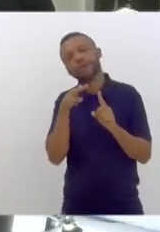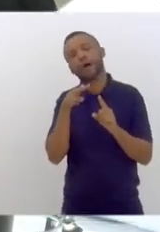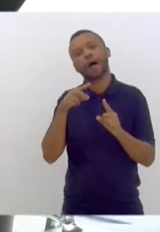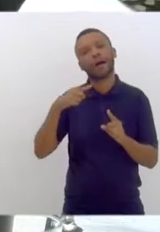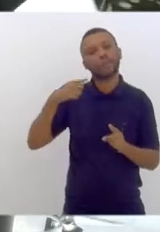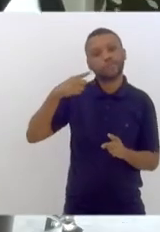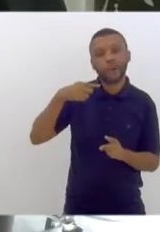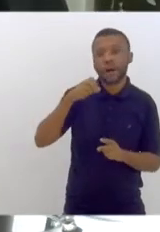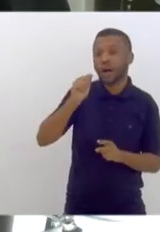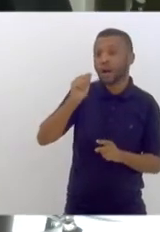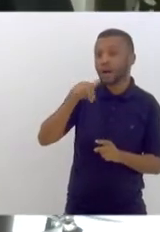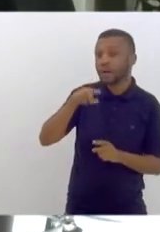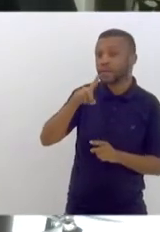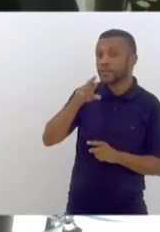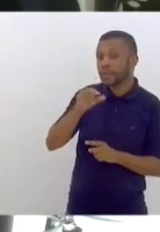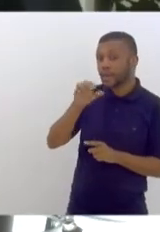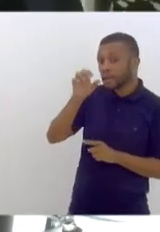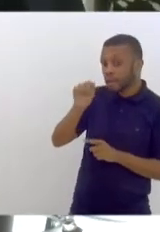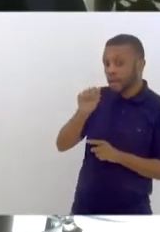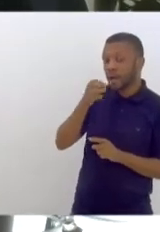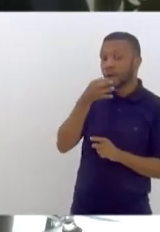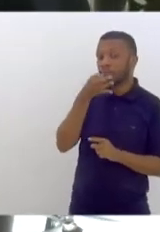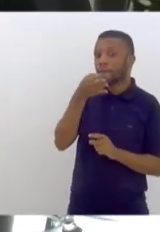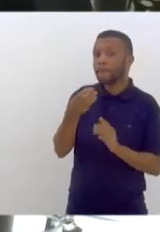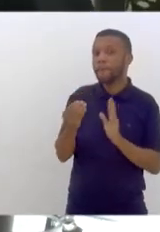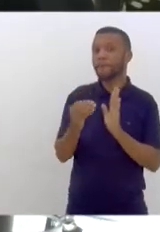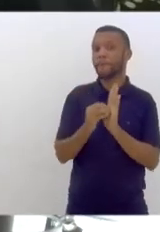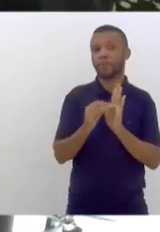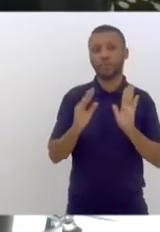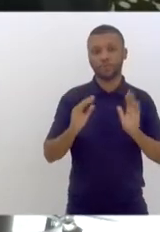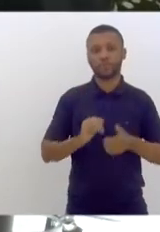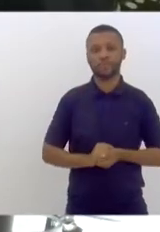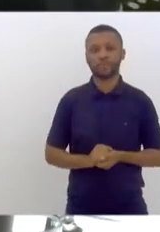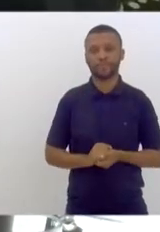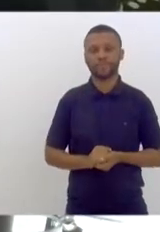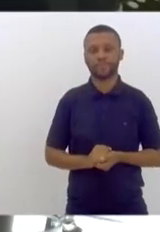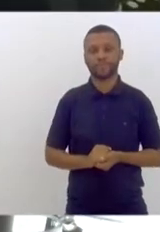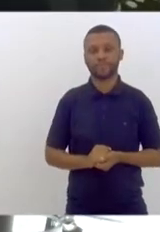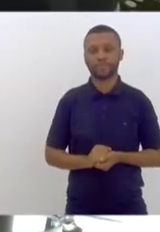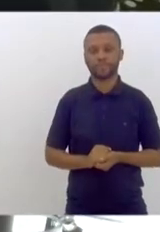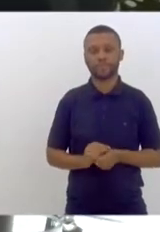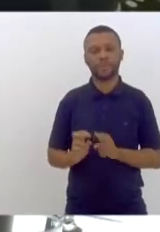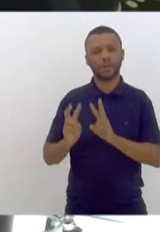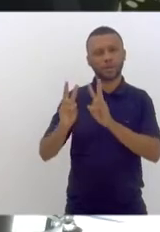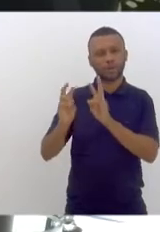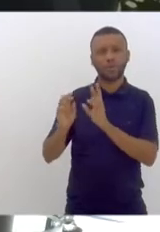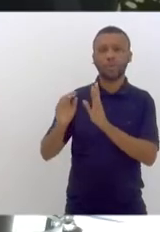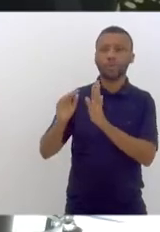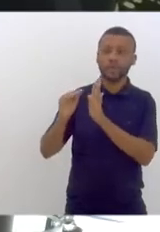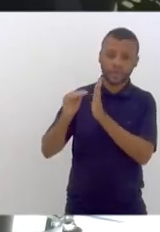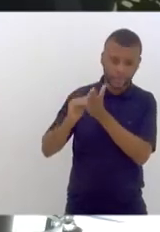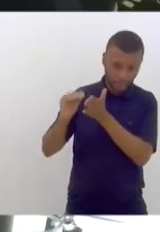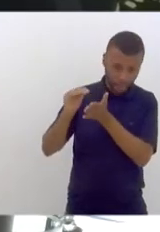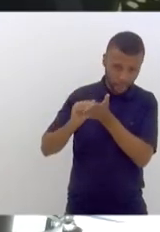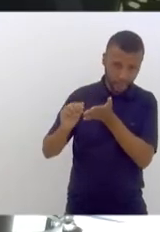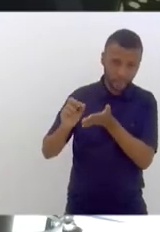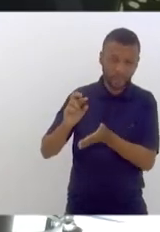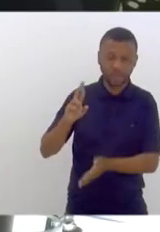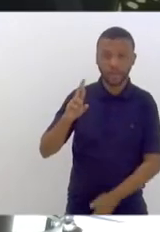Andréia colocou aqui. Questão de ordem do dublê de secretário e deputado Renan